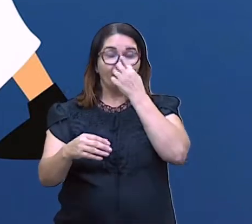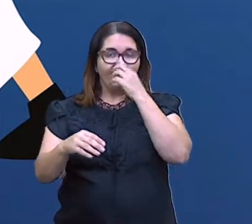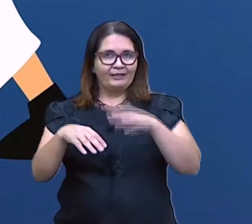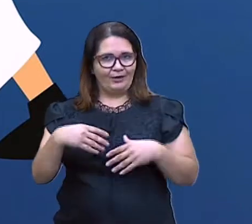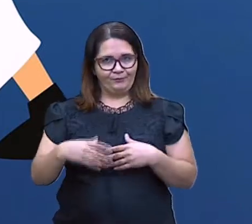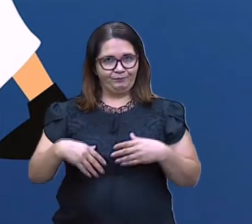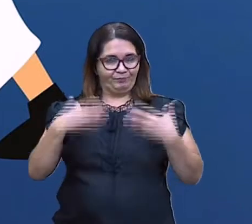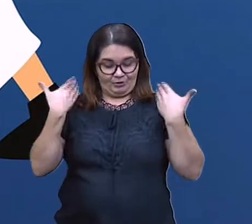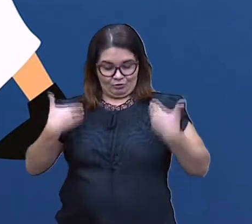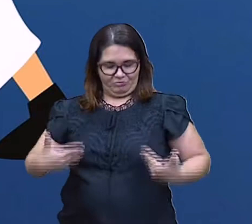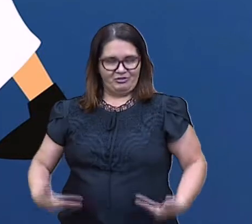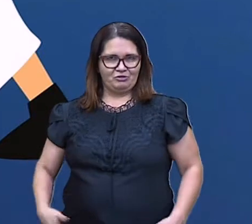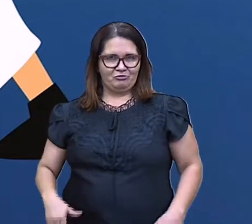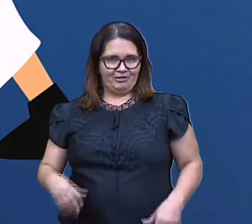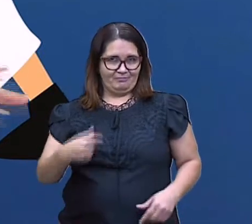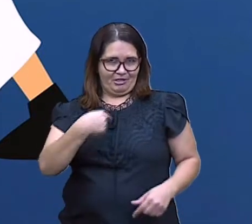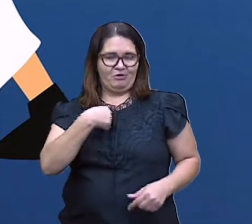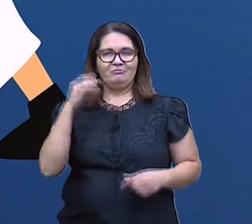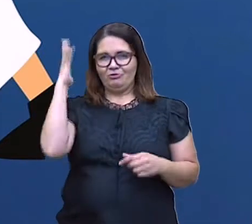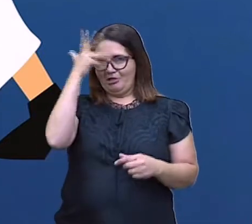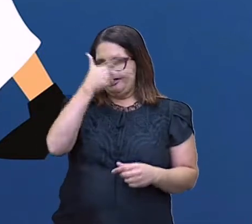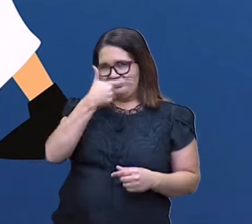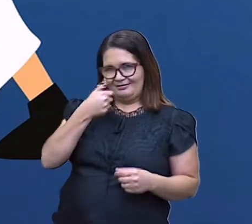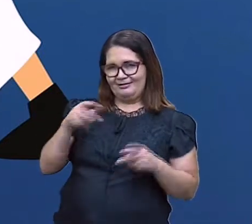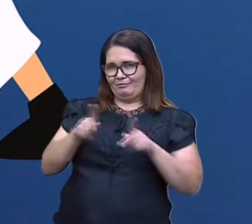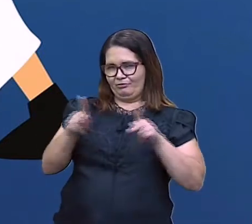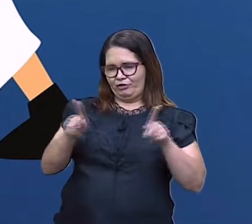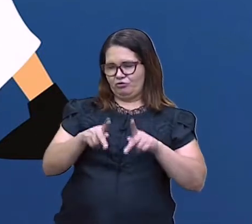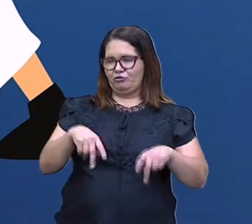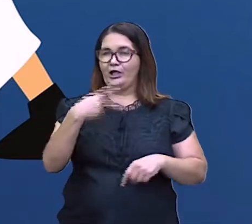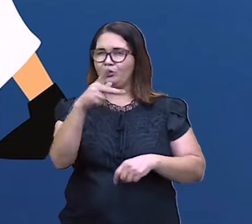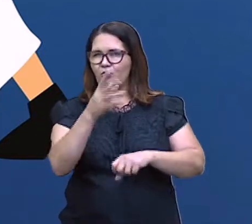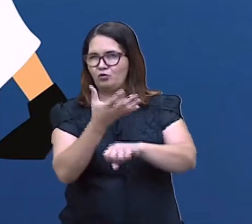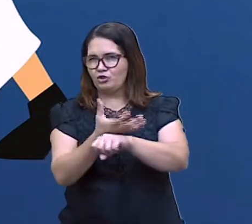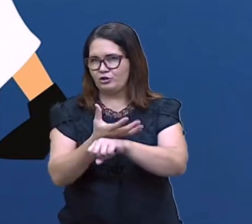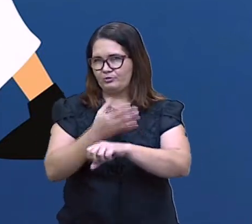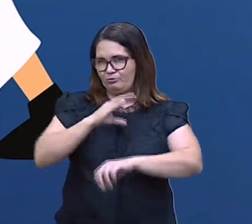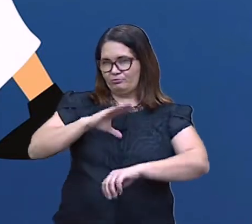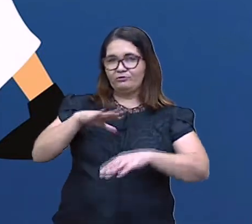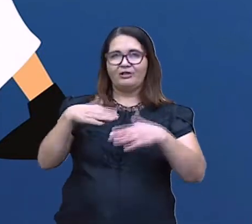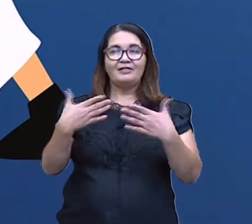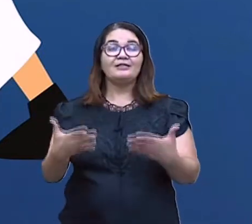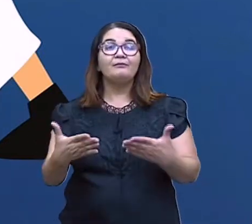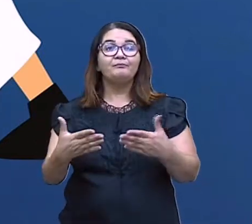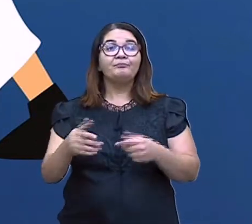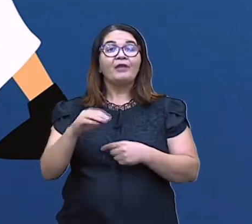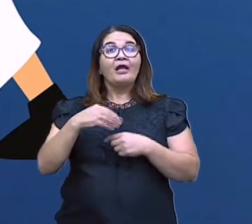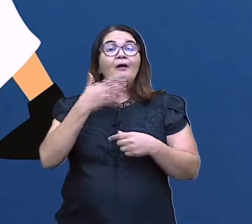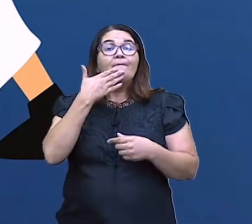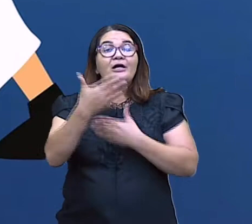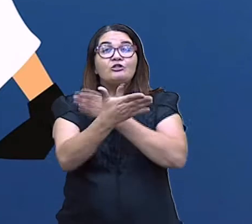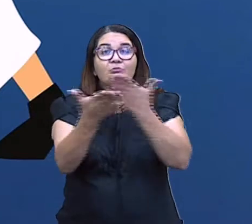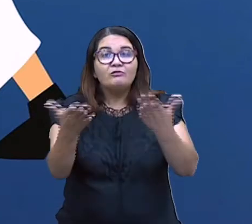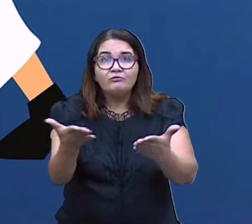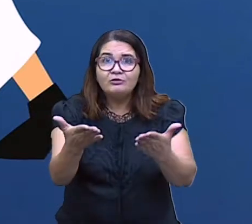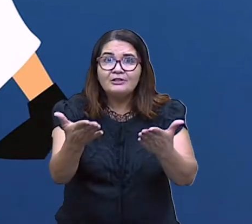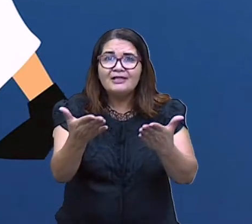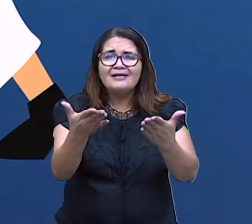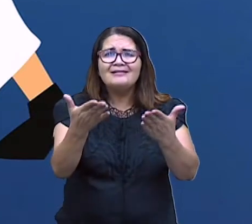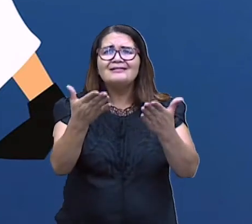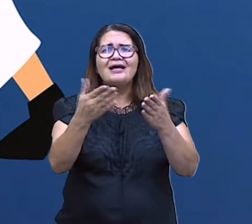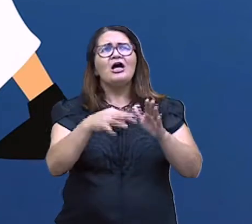língua portuguesa, linda, ou seu professor também bonito, né? Pede para você, estudante, produzir um texto e você fica